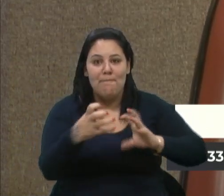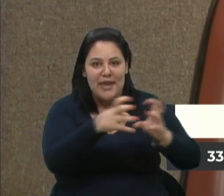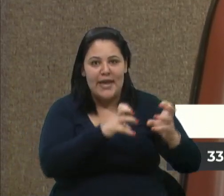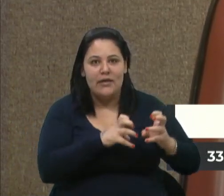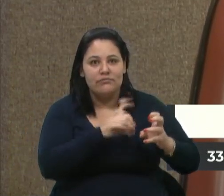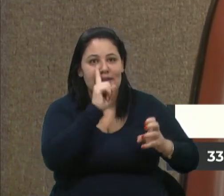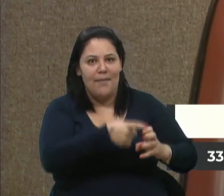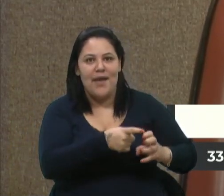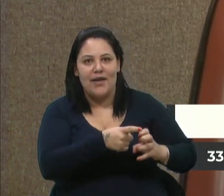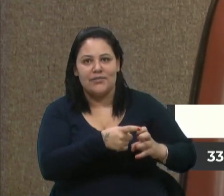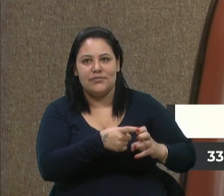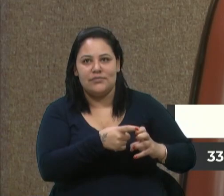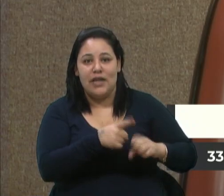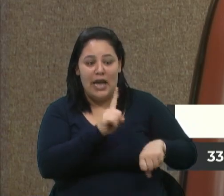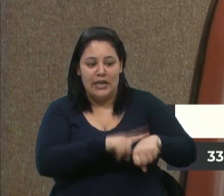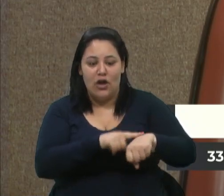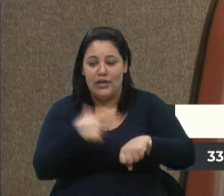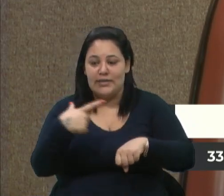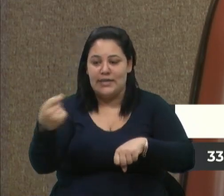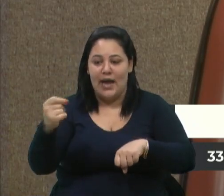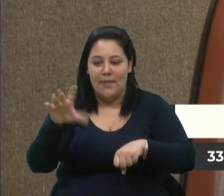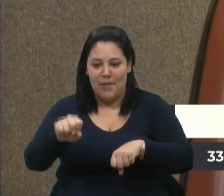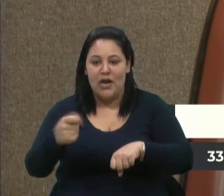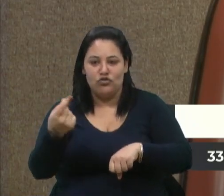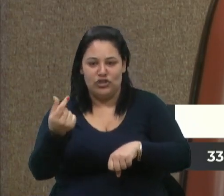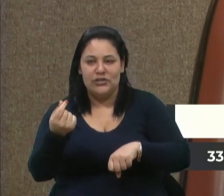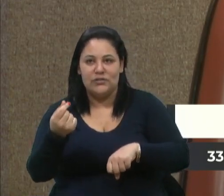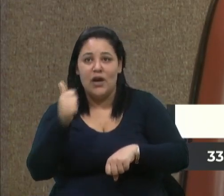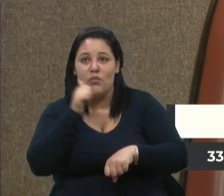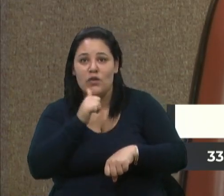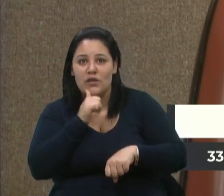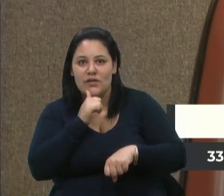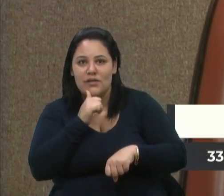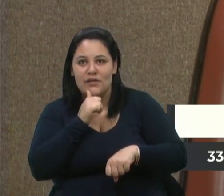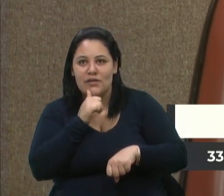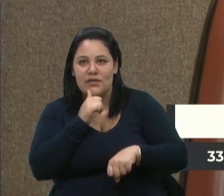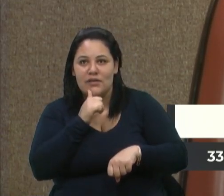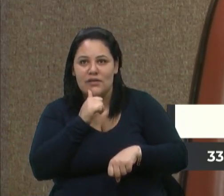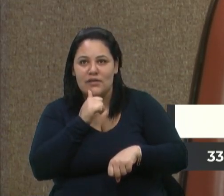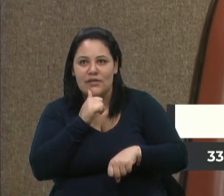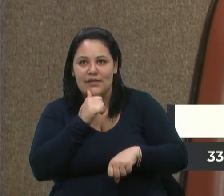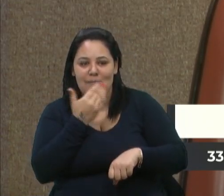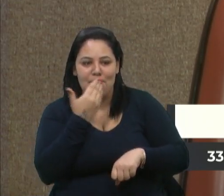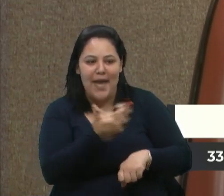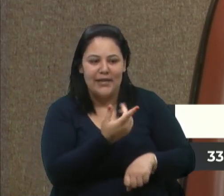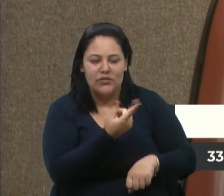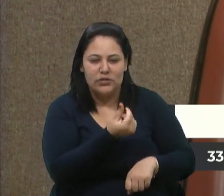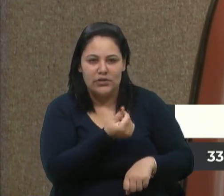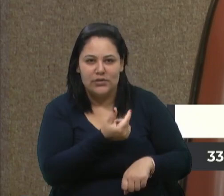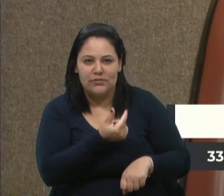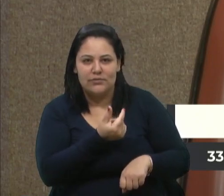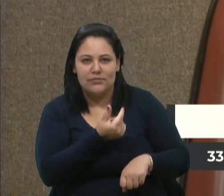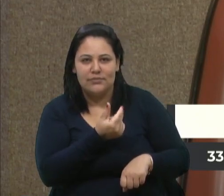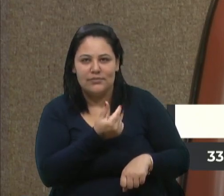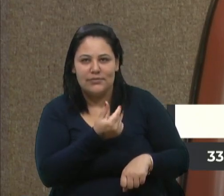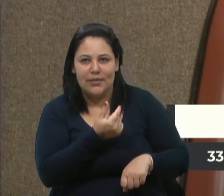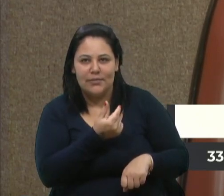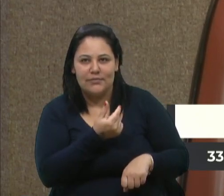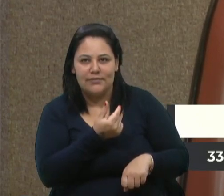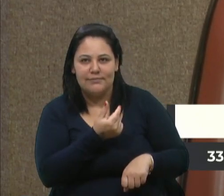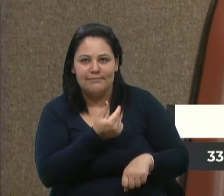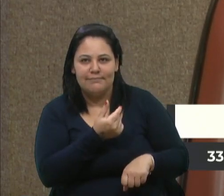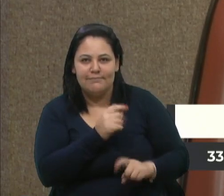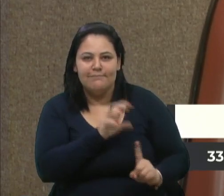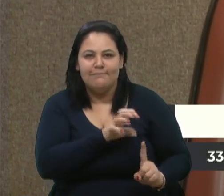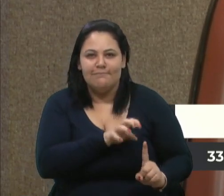essas senhoras que estão pegando a sua aposentadoria, eles chegam pedindo dinheiro, intimidando. Então, a gente tem que achar uma forma